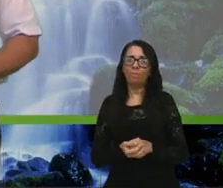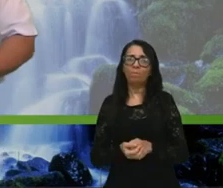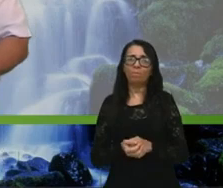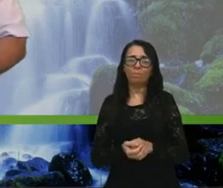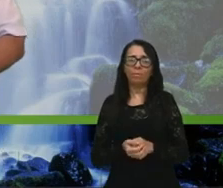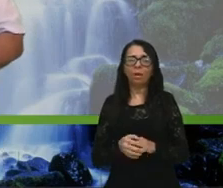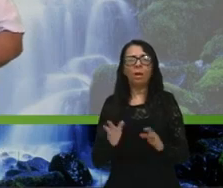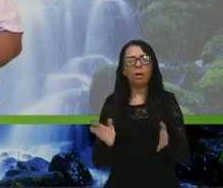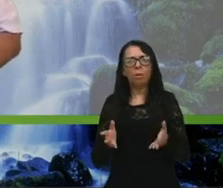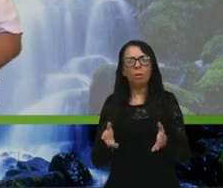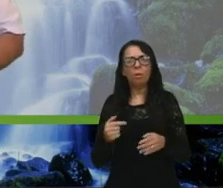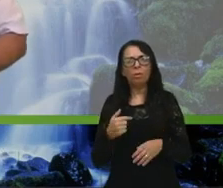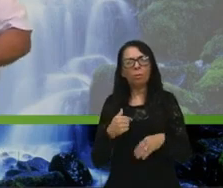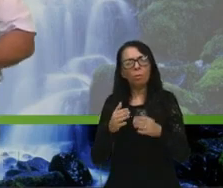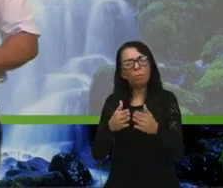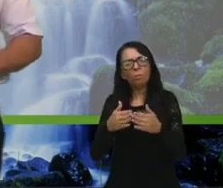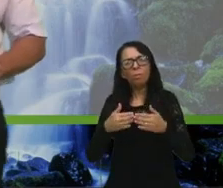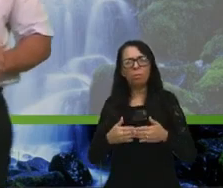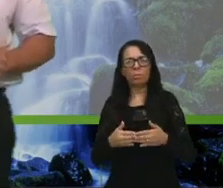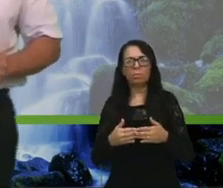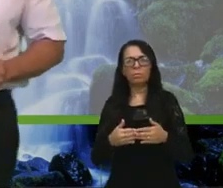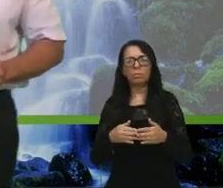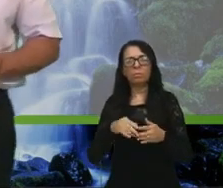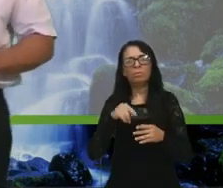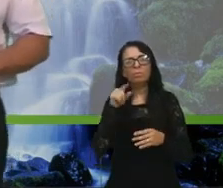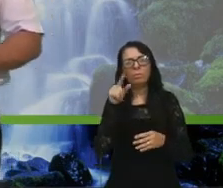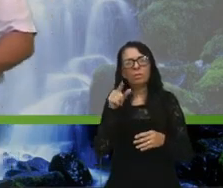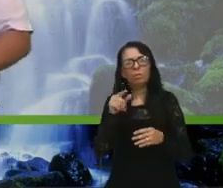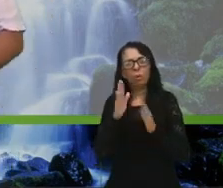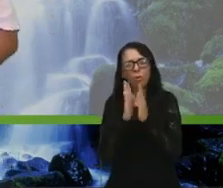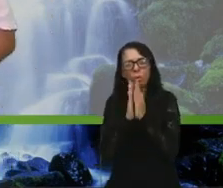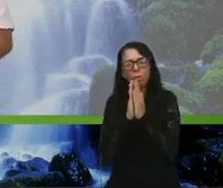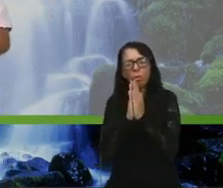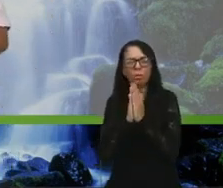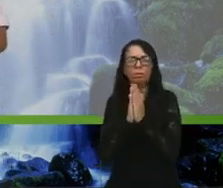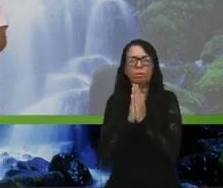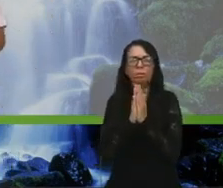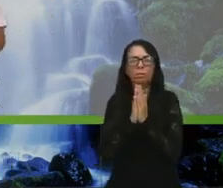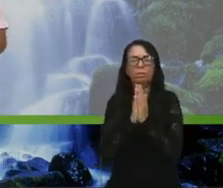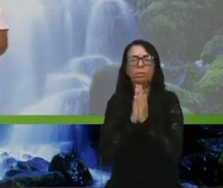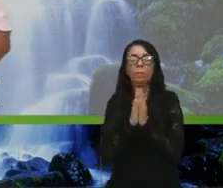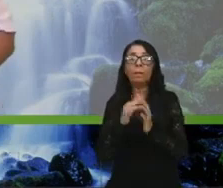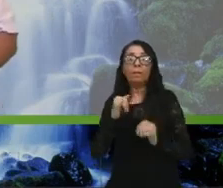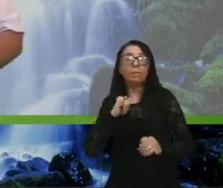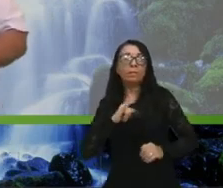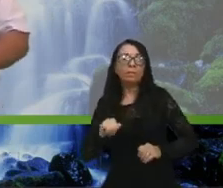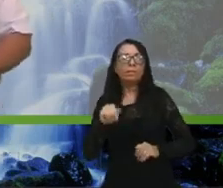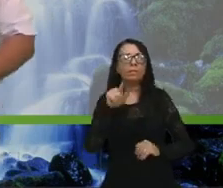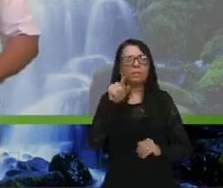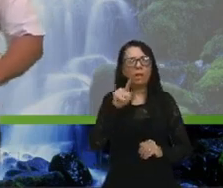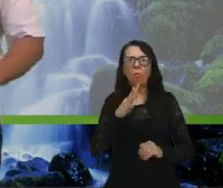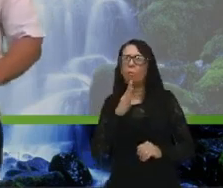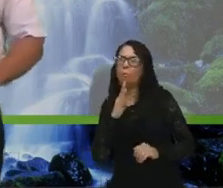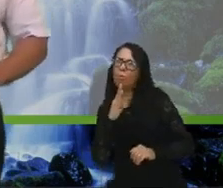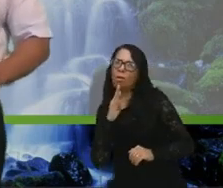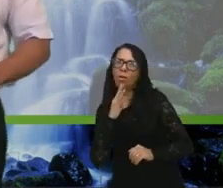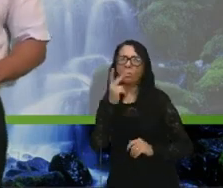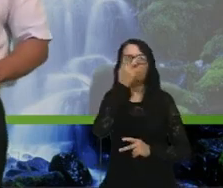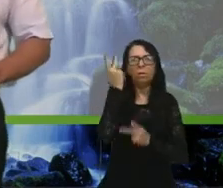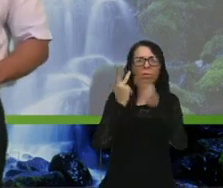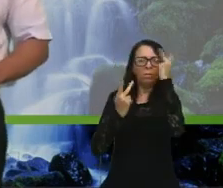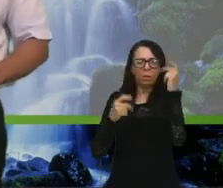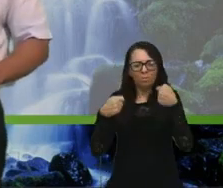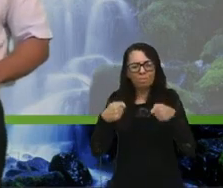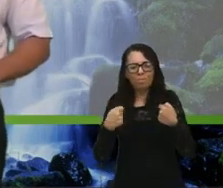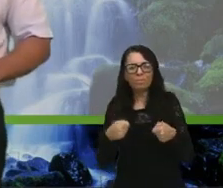convido você a orar. Se você tiver outras pessoas também no seu coração ou na sua lista de oração, ore por essas pessoas